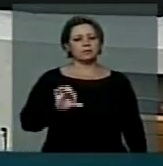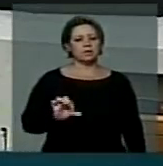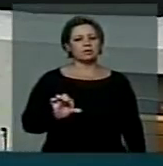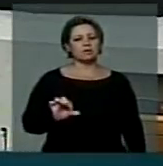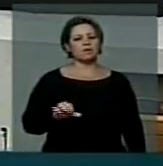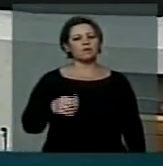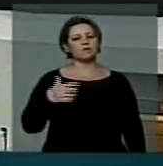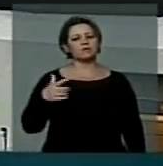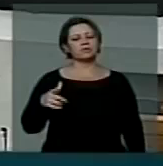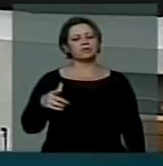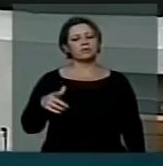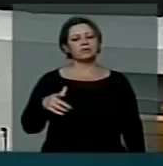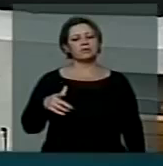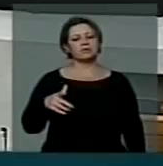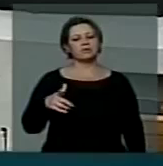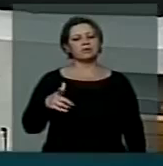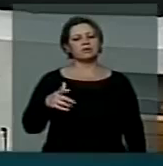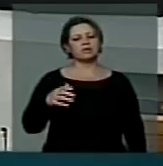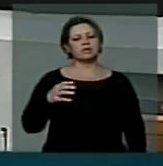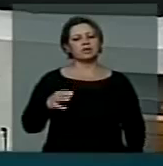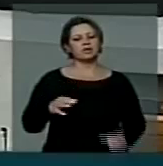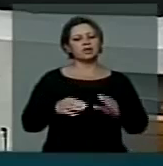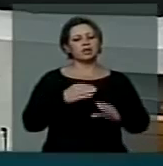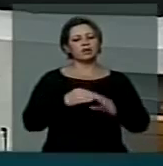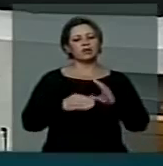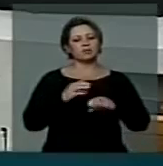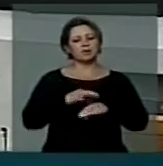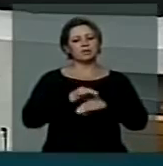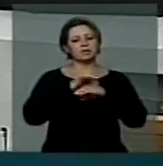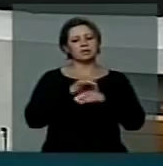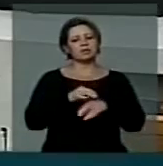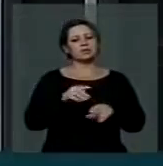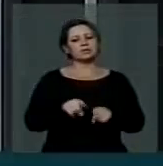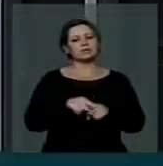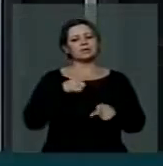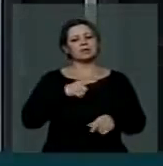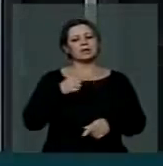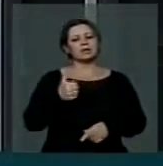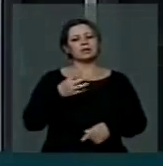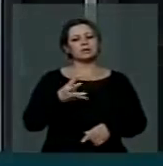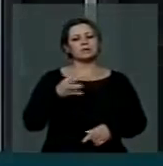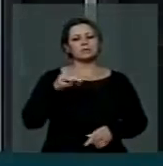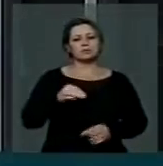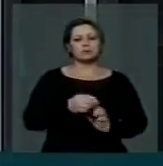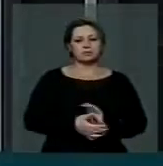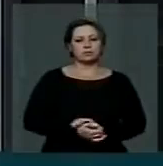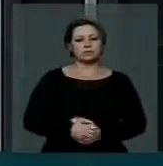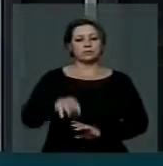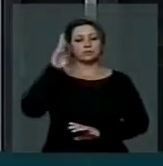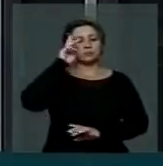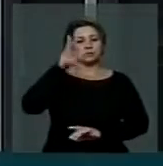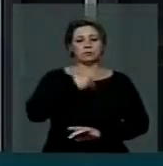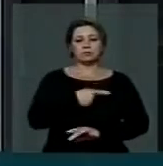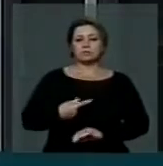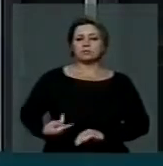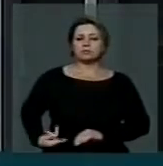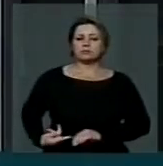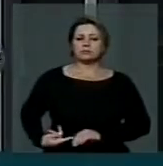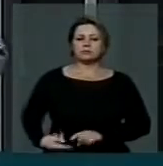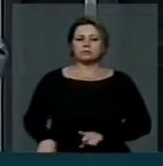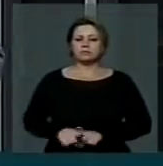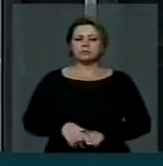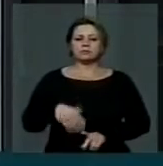9 da comunicação liderança, o senhor tem 14 minutos. Muito obrigado. Senhor presidente, senhoras e